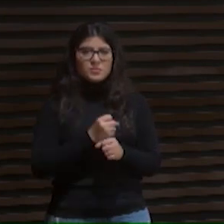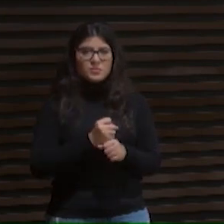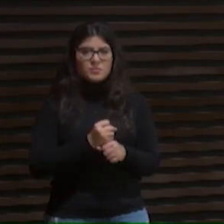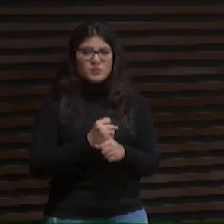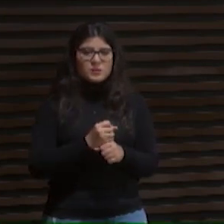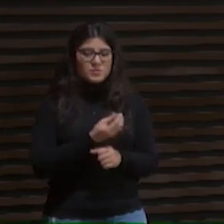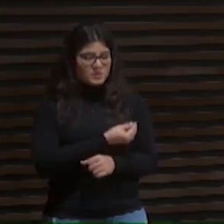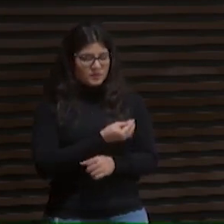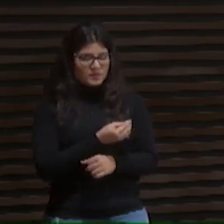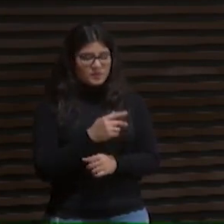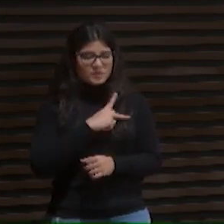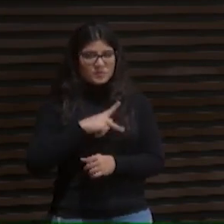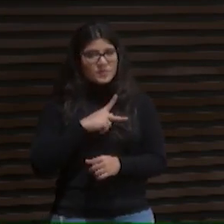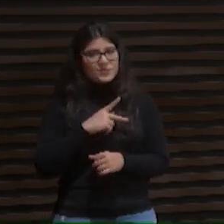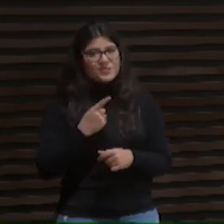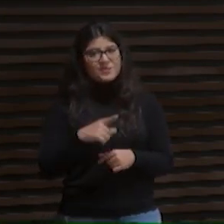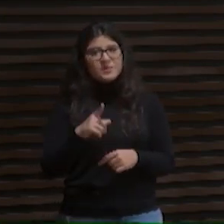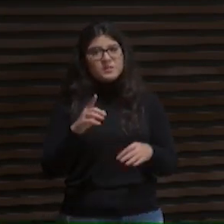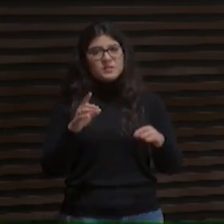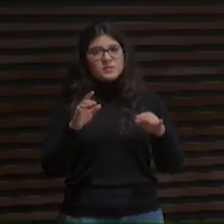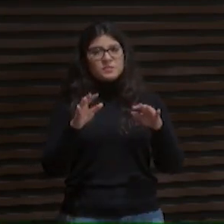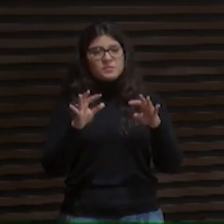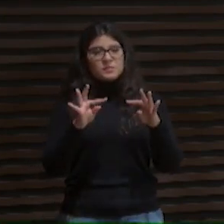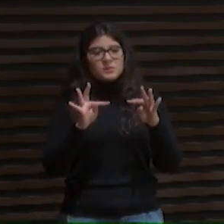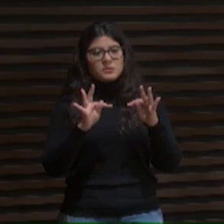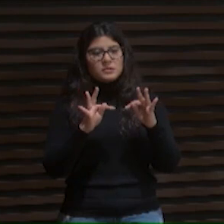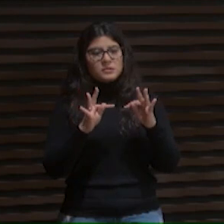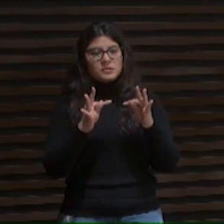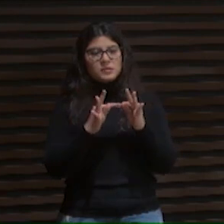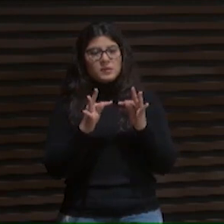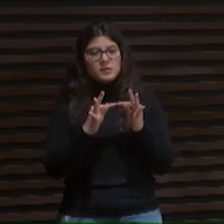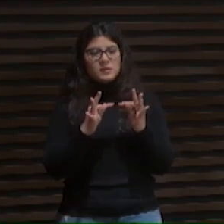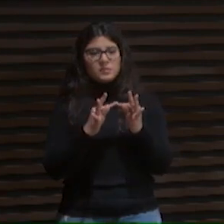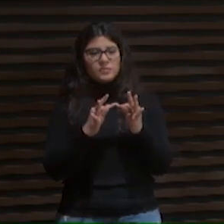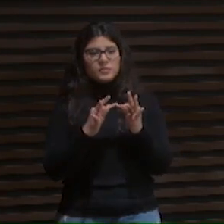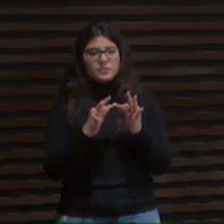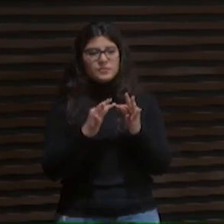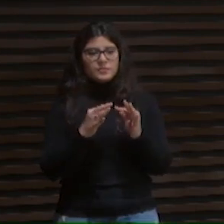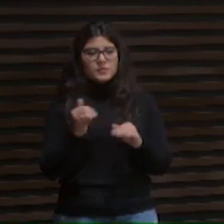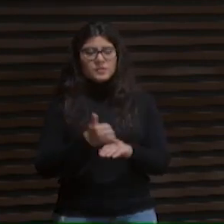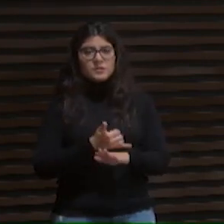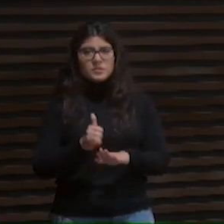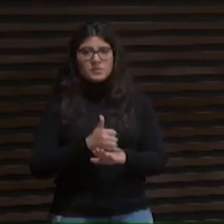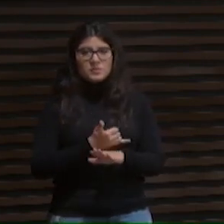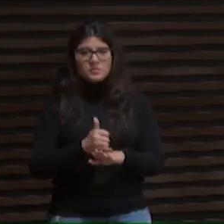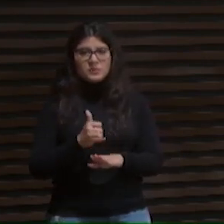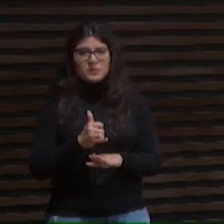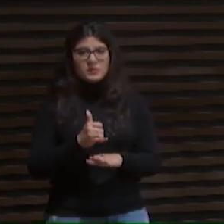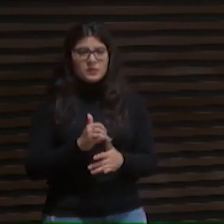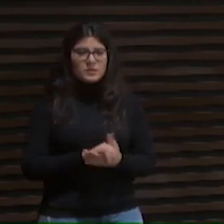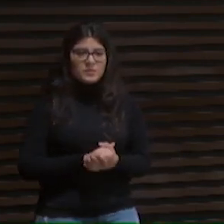Paulo, ele vai ao templo em Jerusalém, depois de ter passado em missões pela